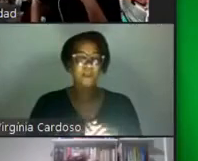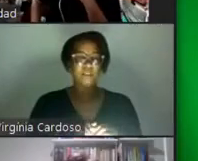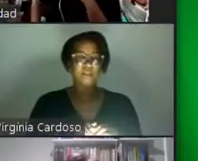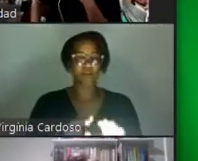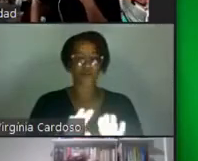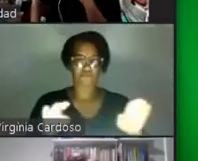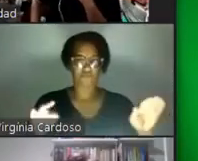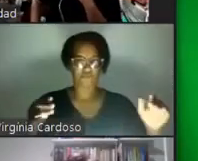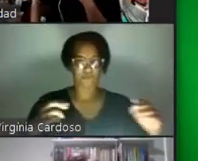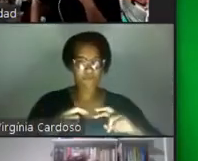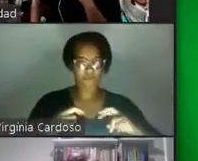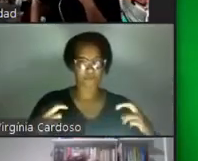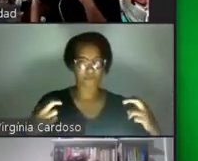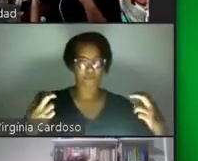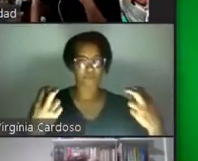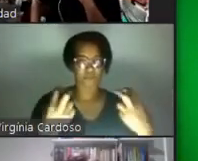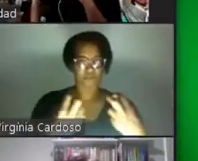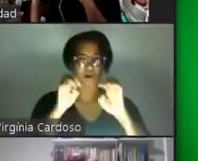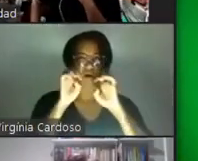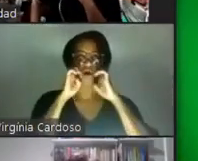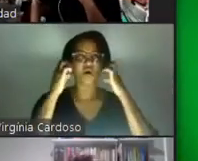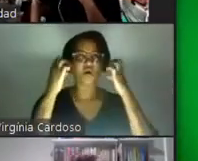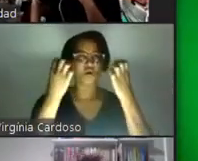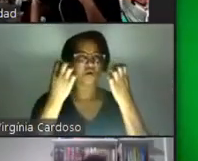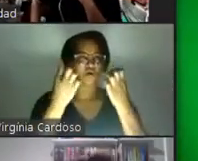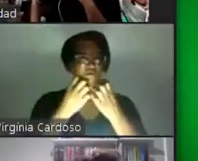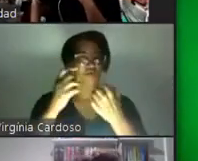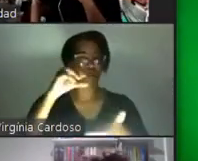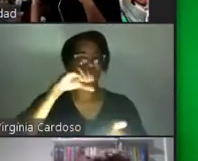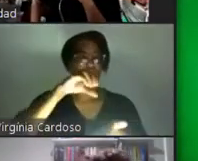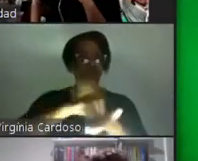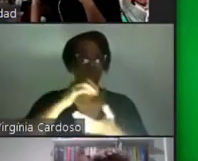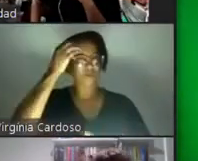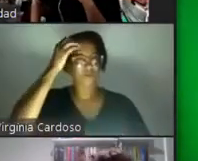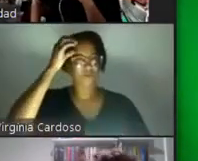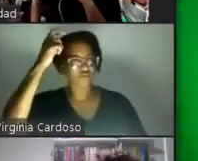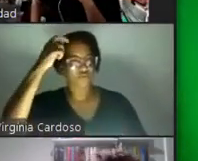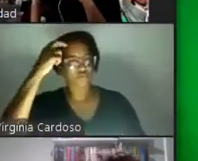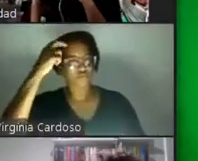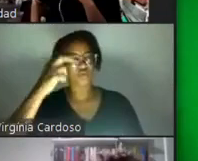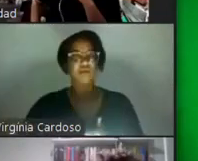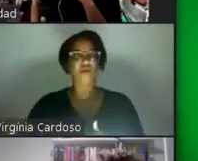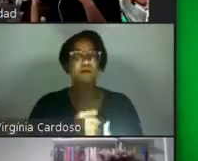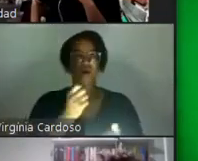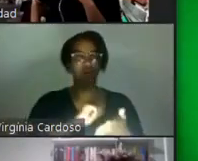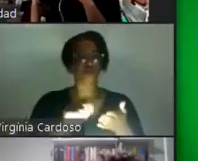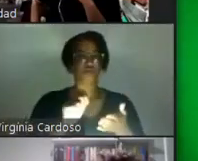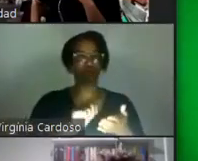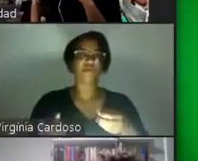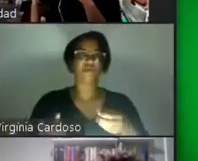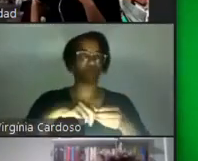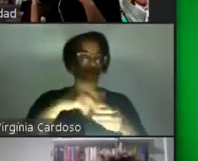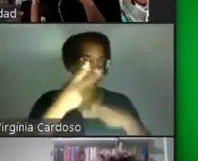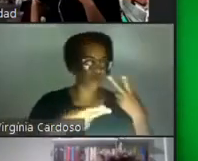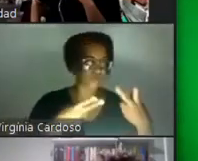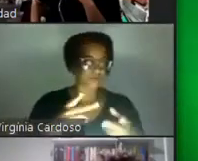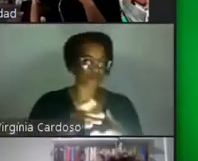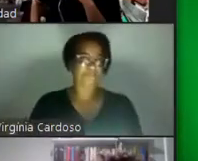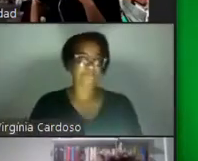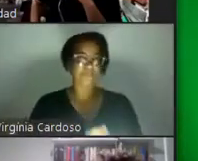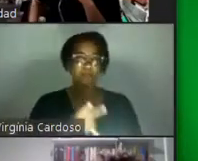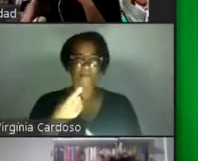no evento lá do Centro de Cultura, aí eu escrevi, quando eu voltei, eu disse, para se falar dessa